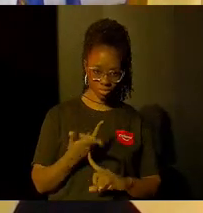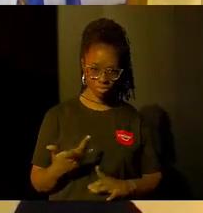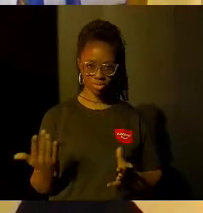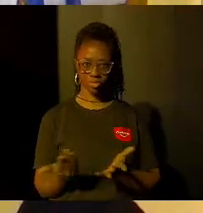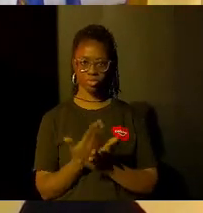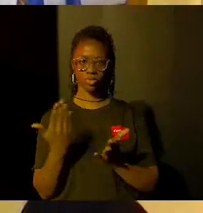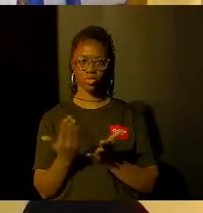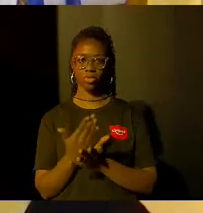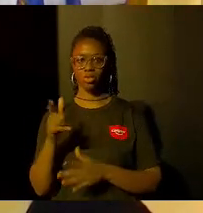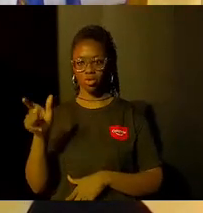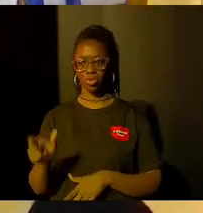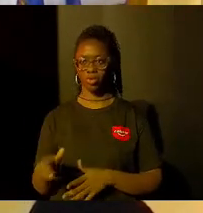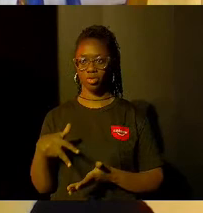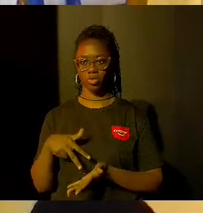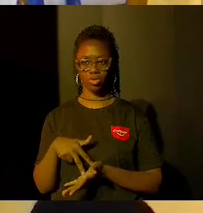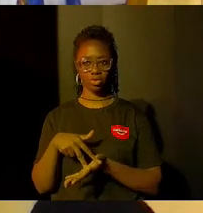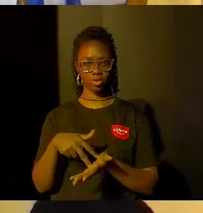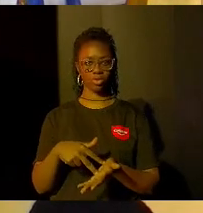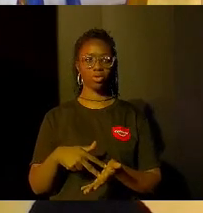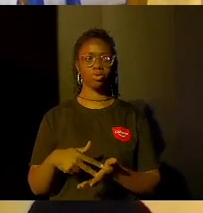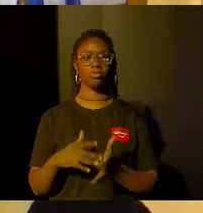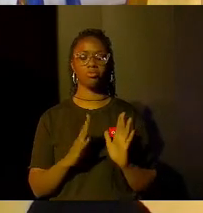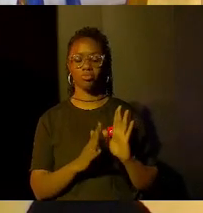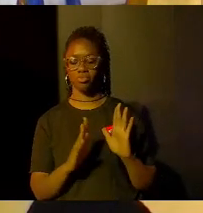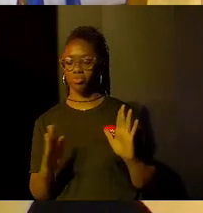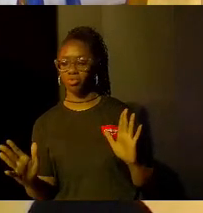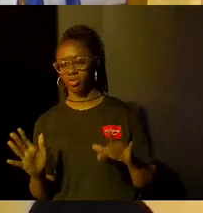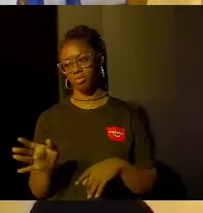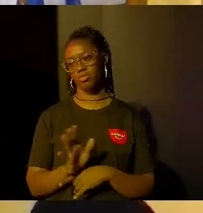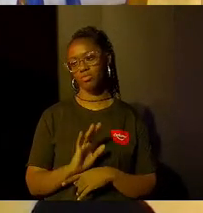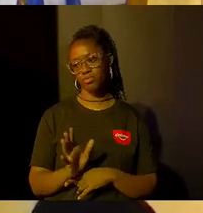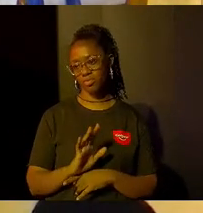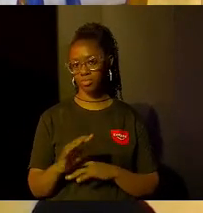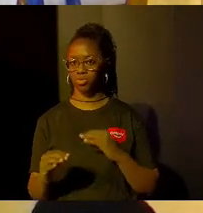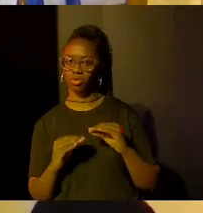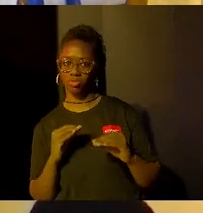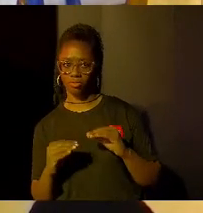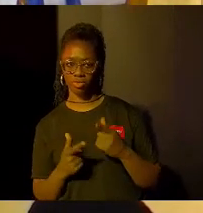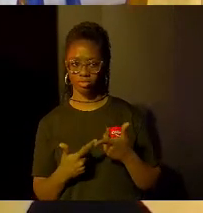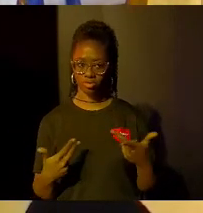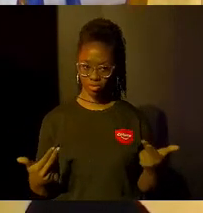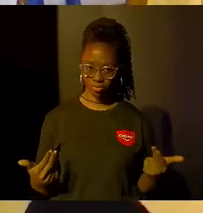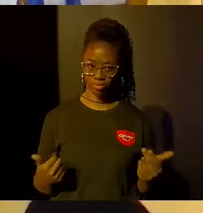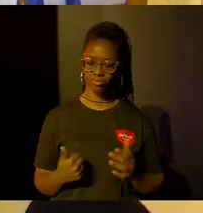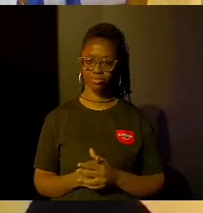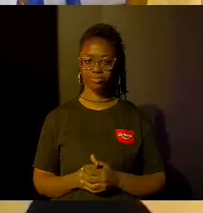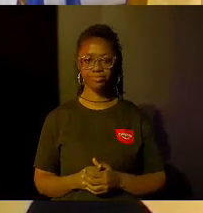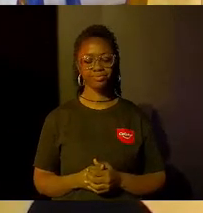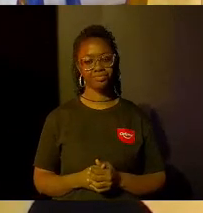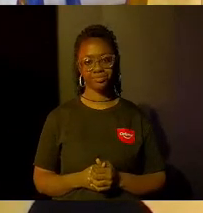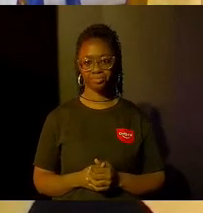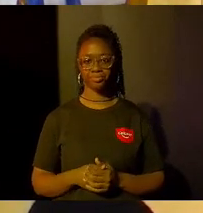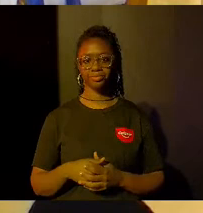personagem uma série um filme uma novela Mateus